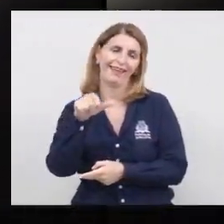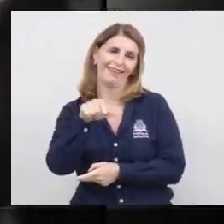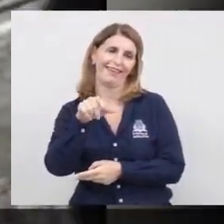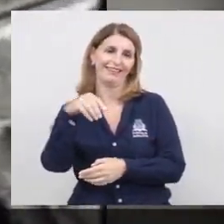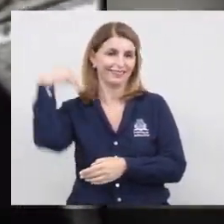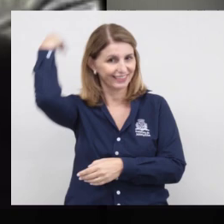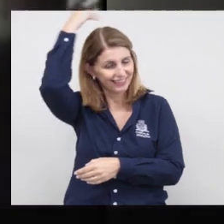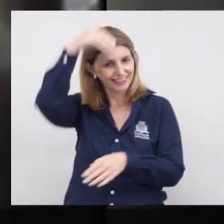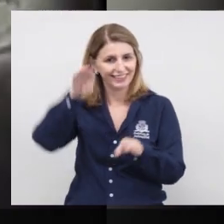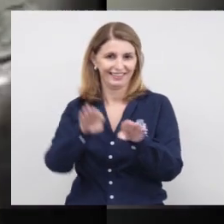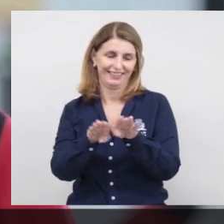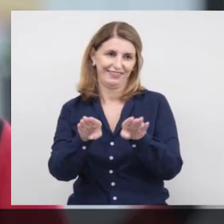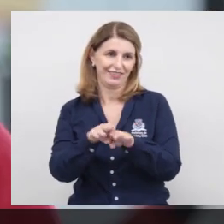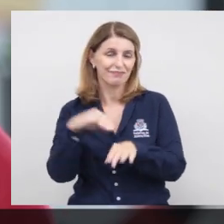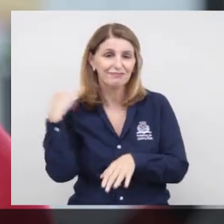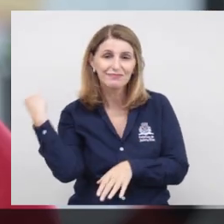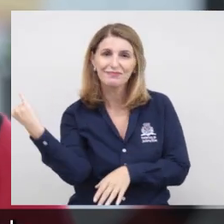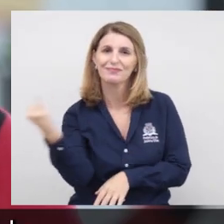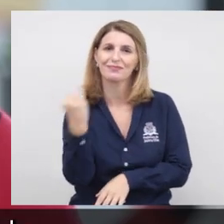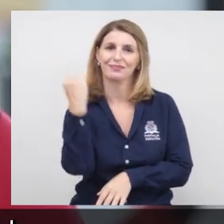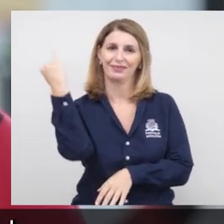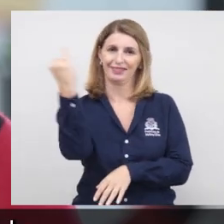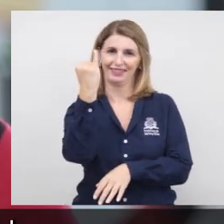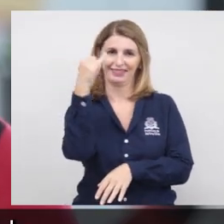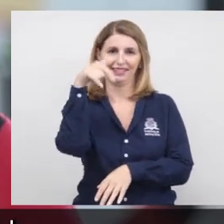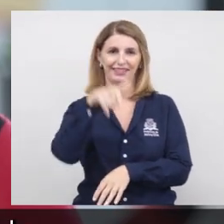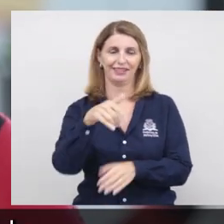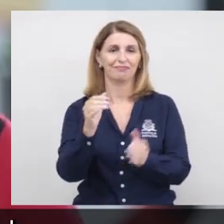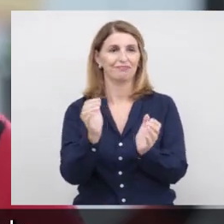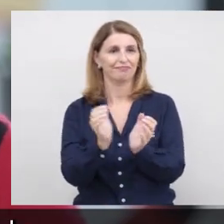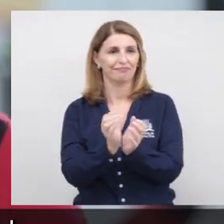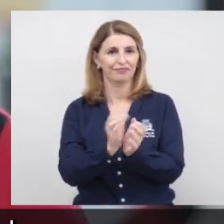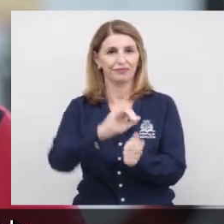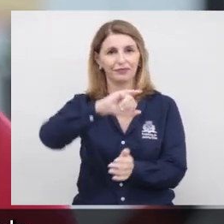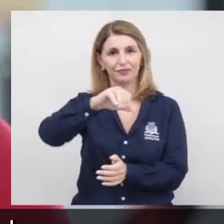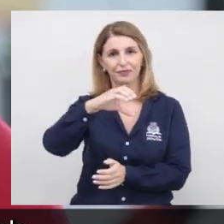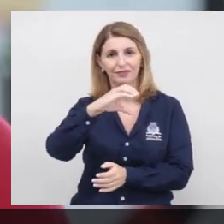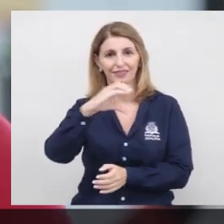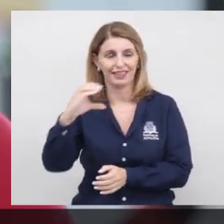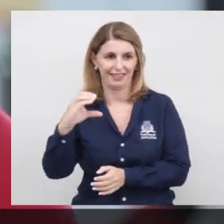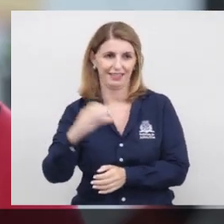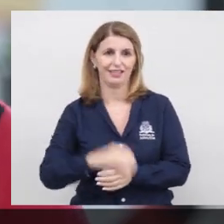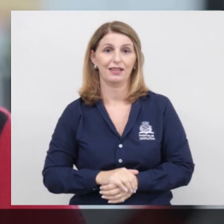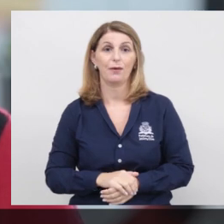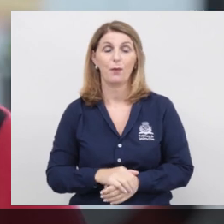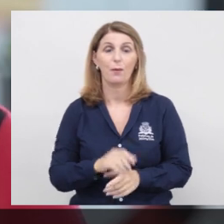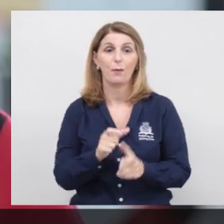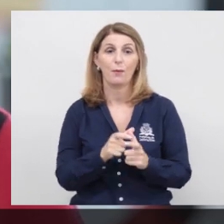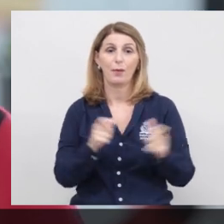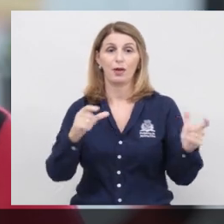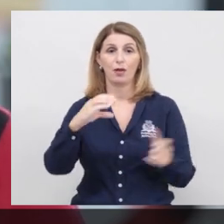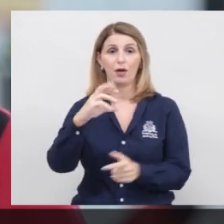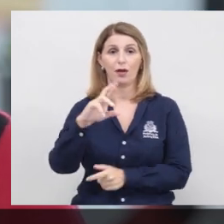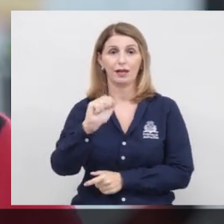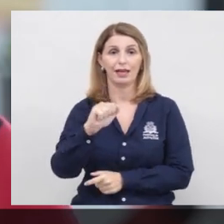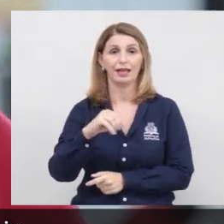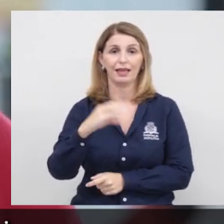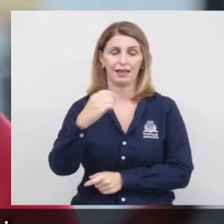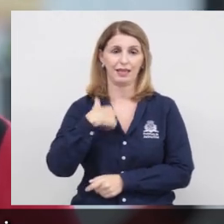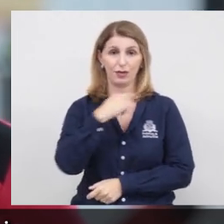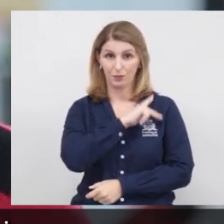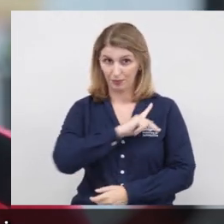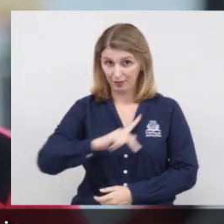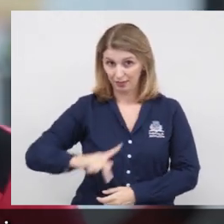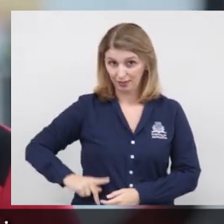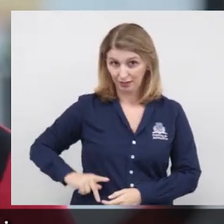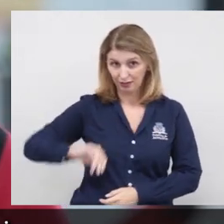nardela é para o Jackson Talvez ele não tem a noção dessa importância que ele tem para o clube mas o nardela certa também tem eternizado aí com o maior craque que nós já tivemos